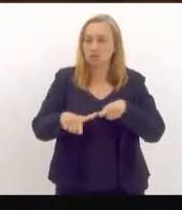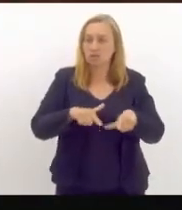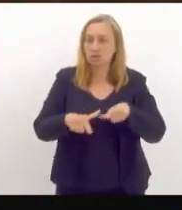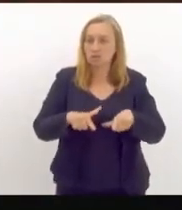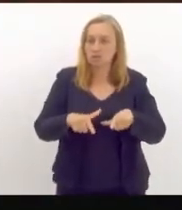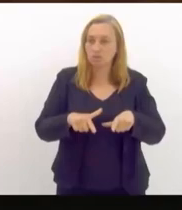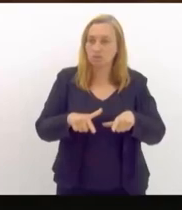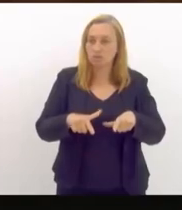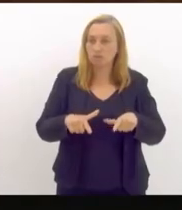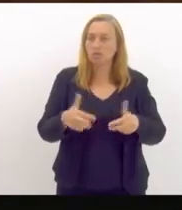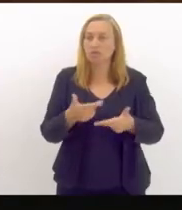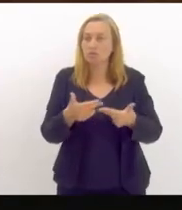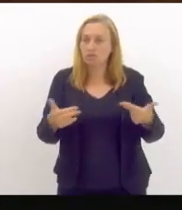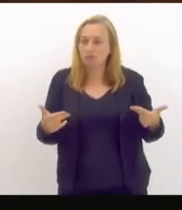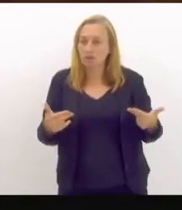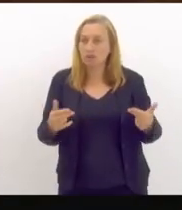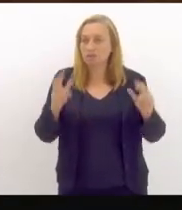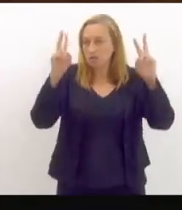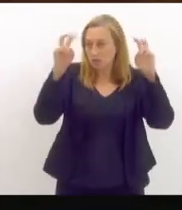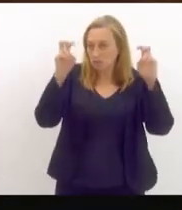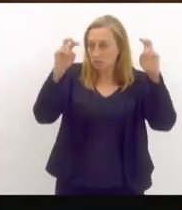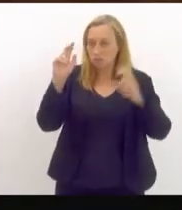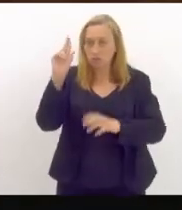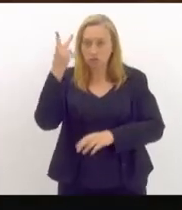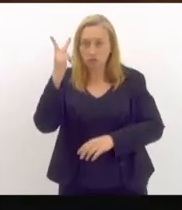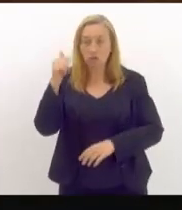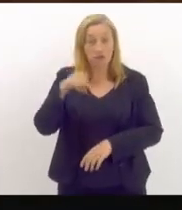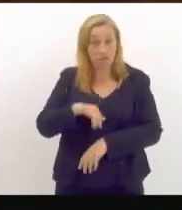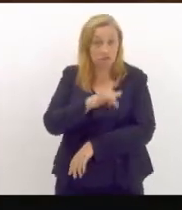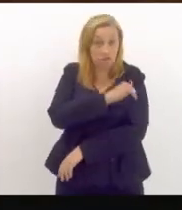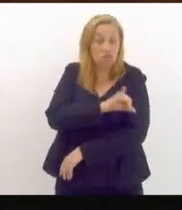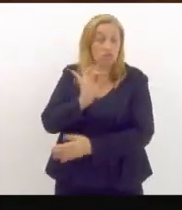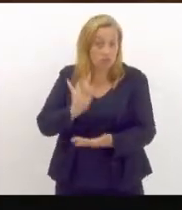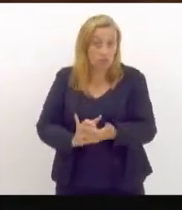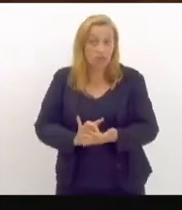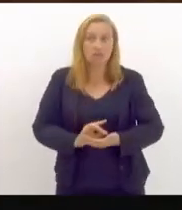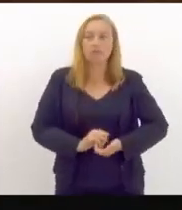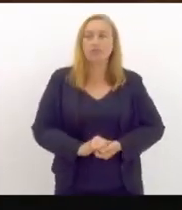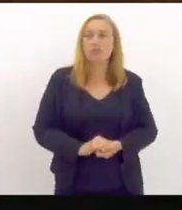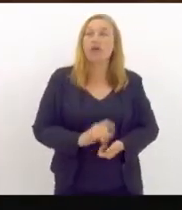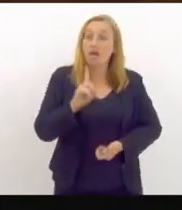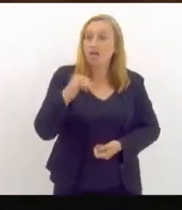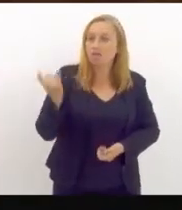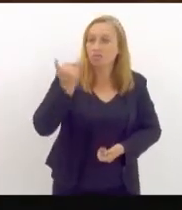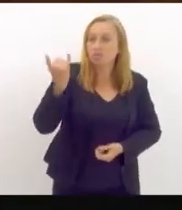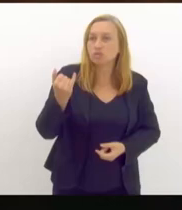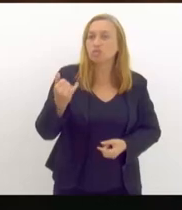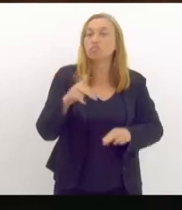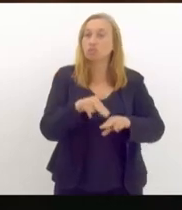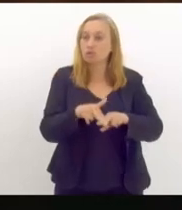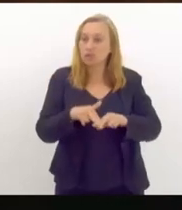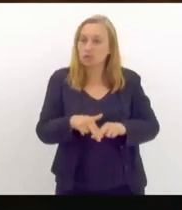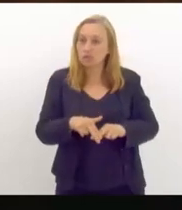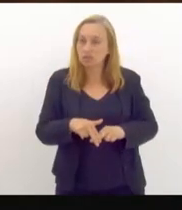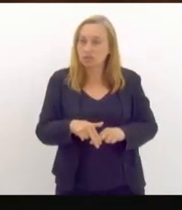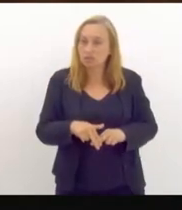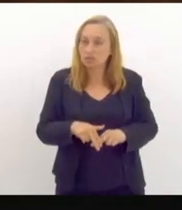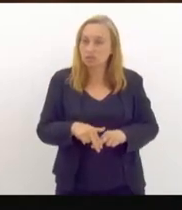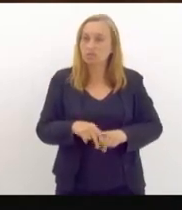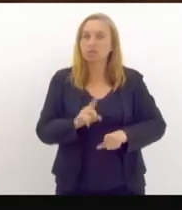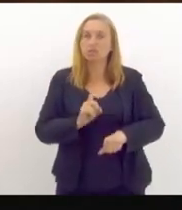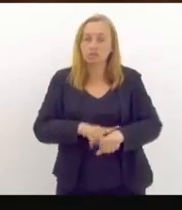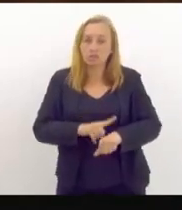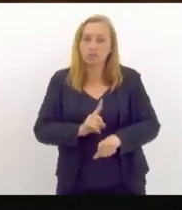tem uma série de causas históricas É verdade aqui no Rio de Janeiro é importante portanto que neste